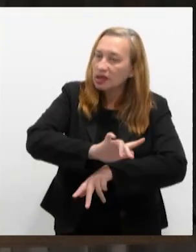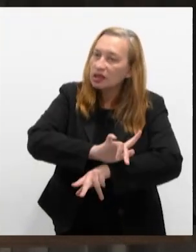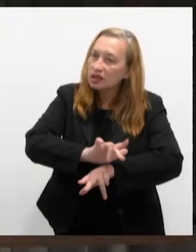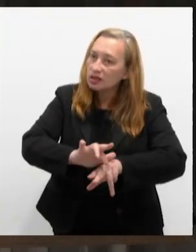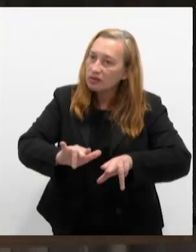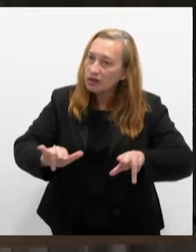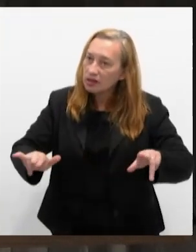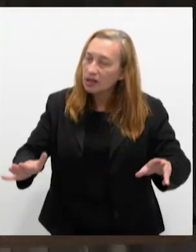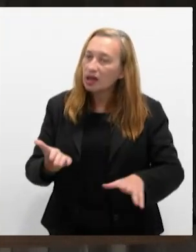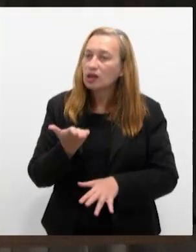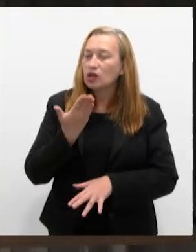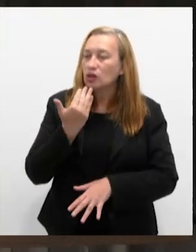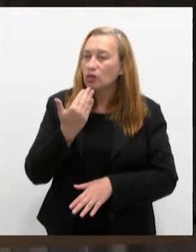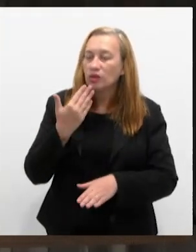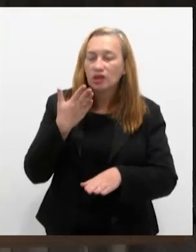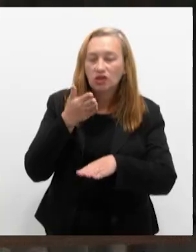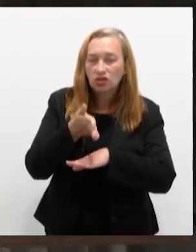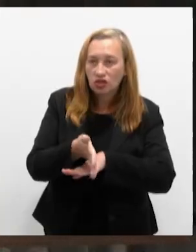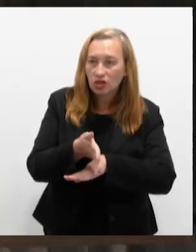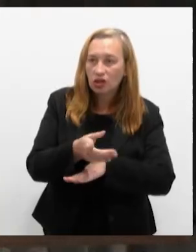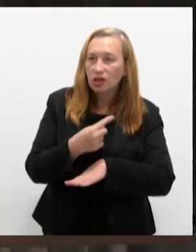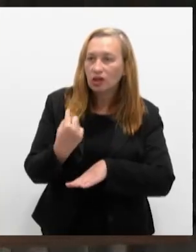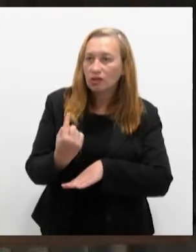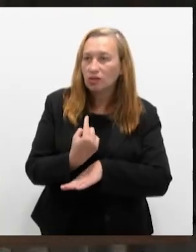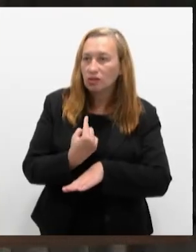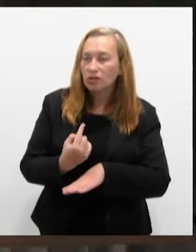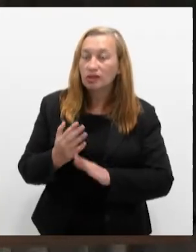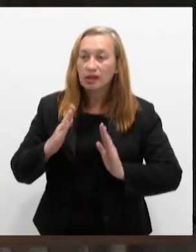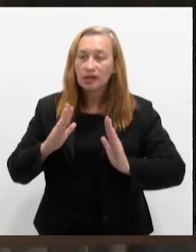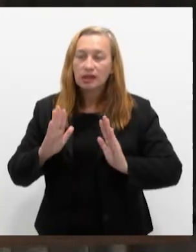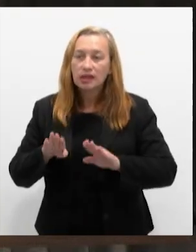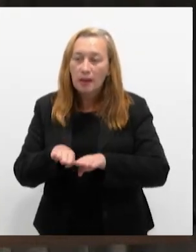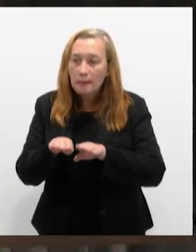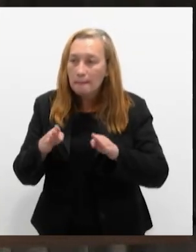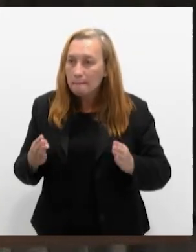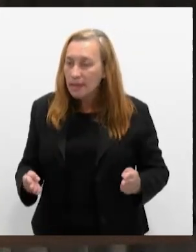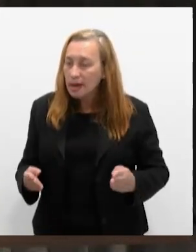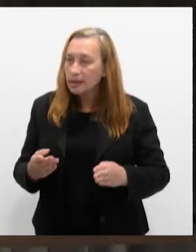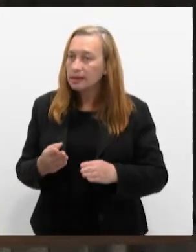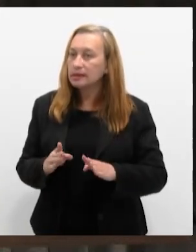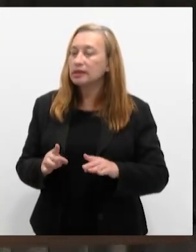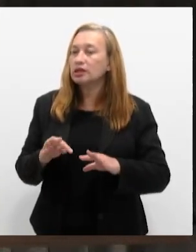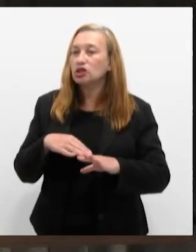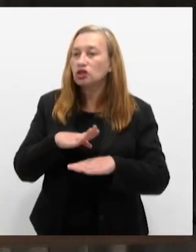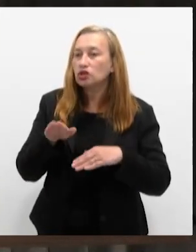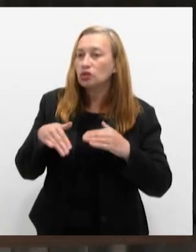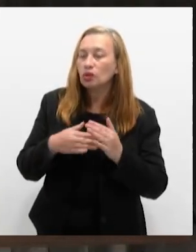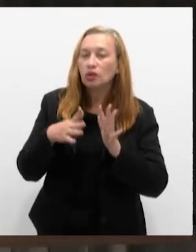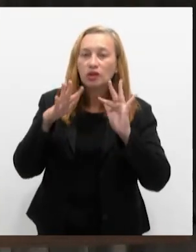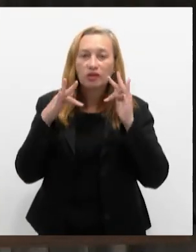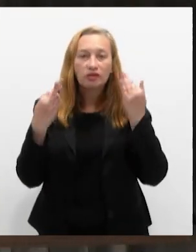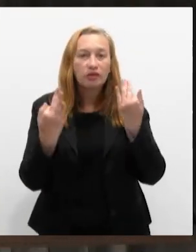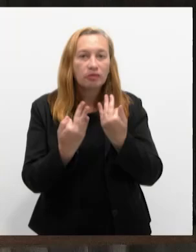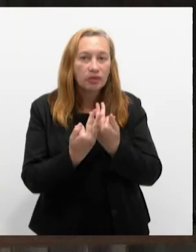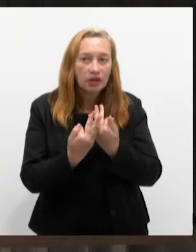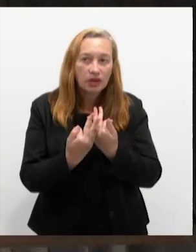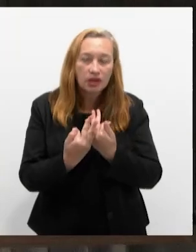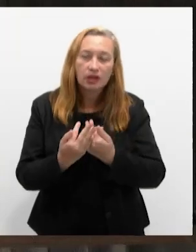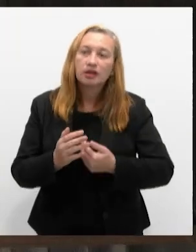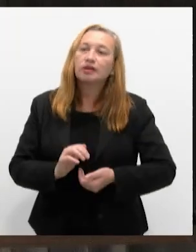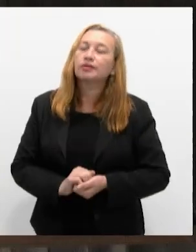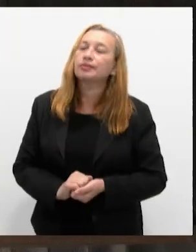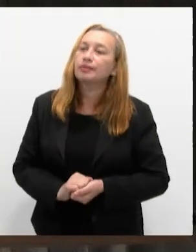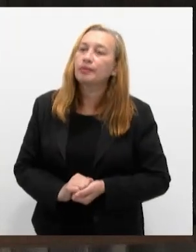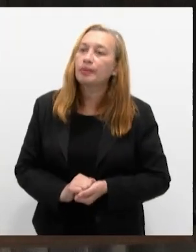dos alimentos que chegam à nossa mesa, que chegam à mesa de todas as famílias fluminenses